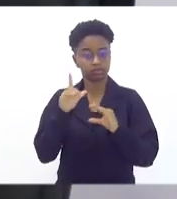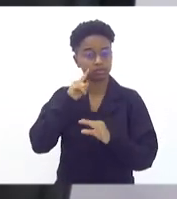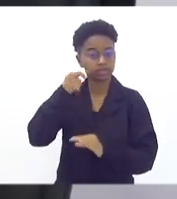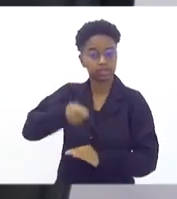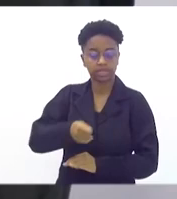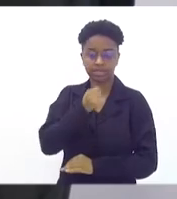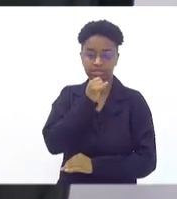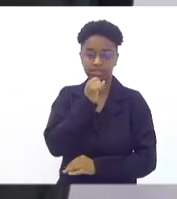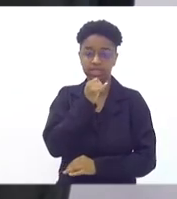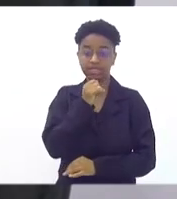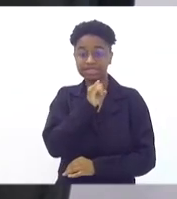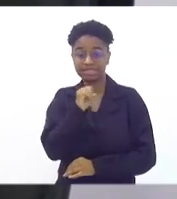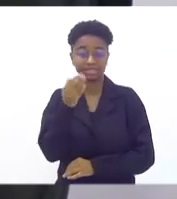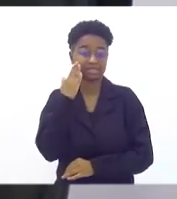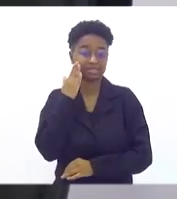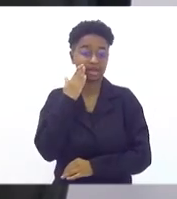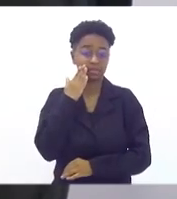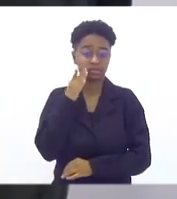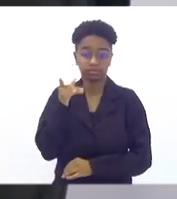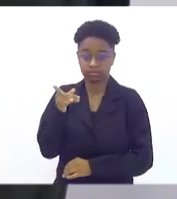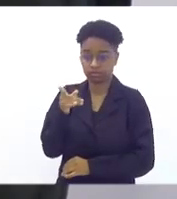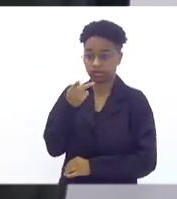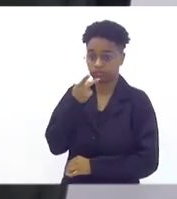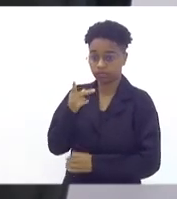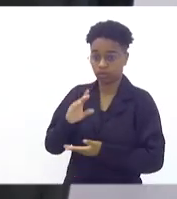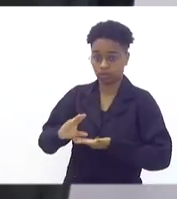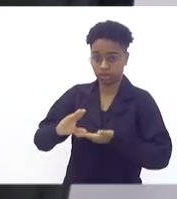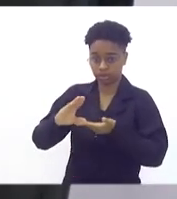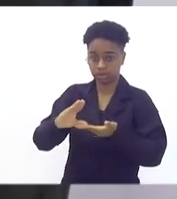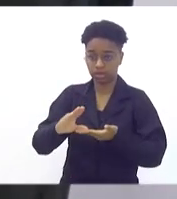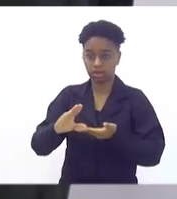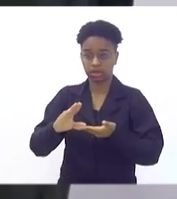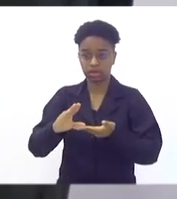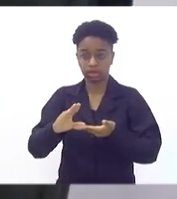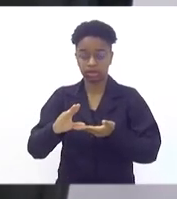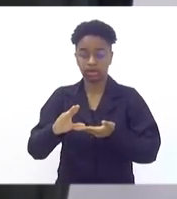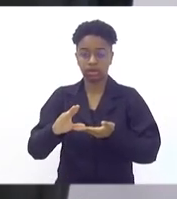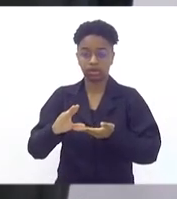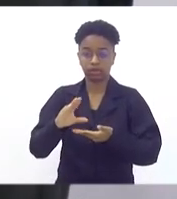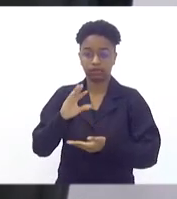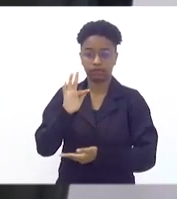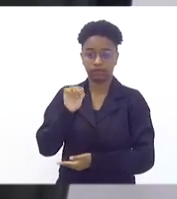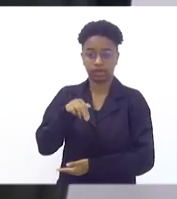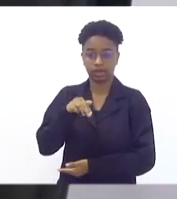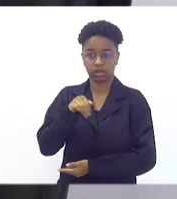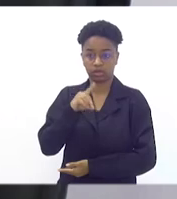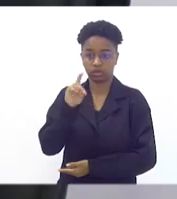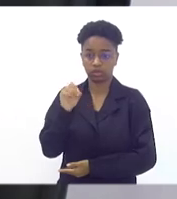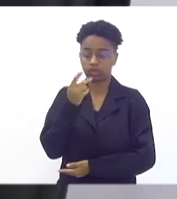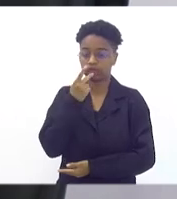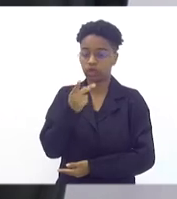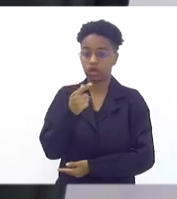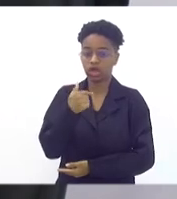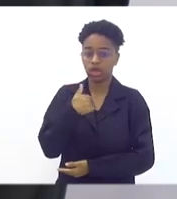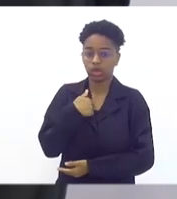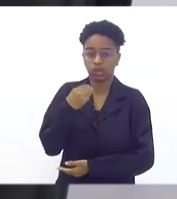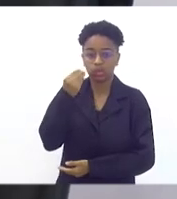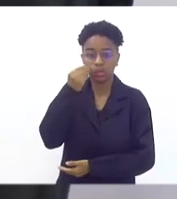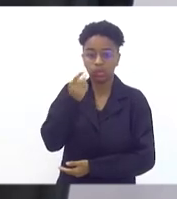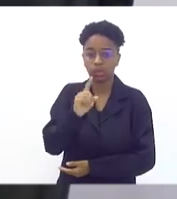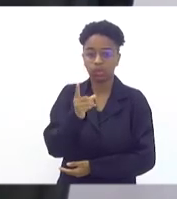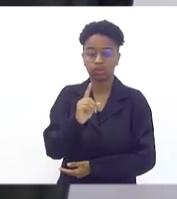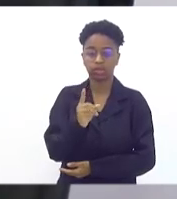exemplo sabendo aqui da palavra do Conselheiro que foi crítico que cortou na própria carne Conselheiro Fernando Morais que não fez na tentativa de